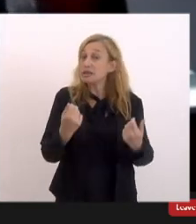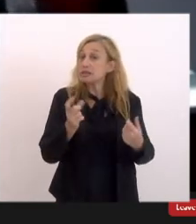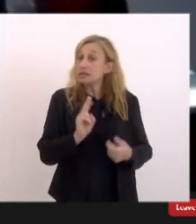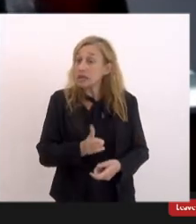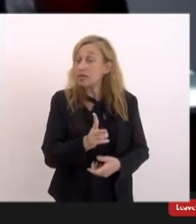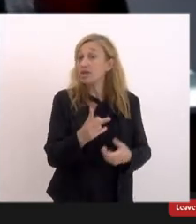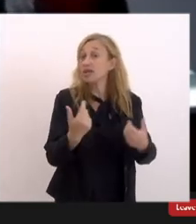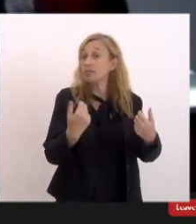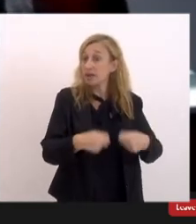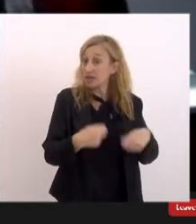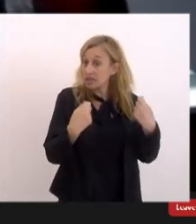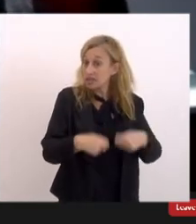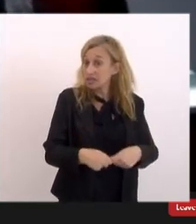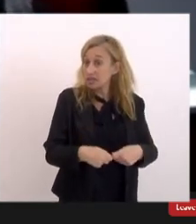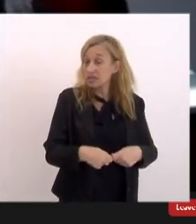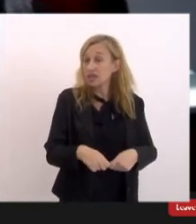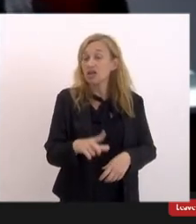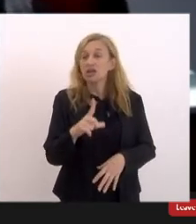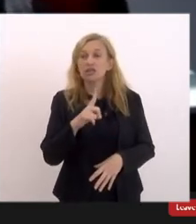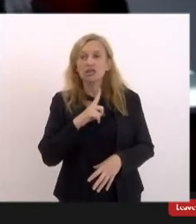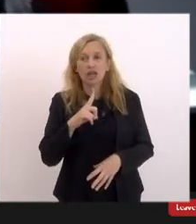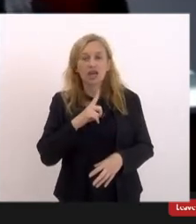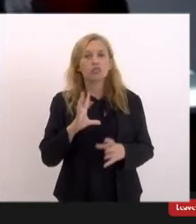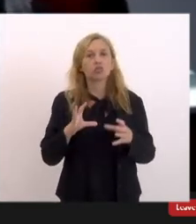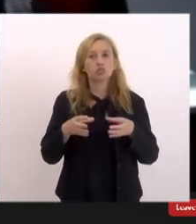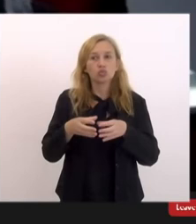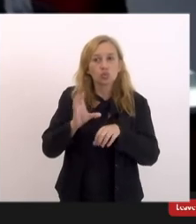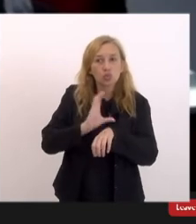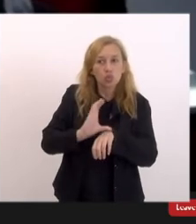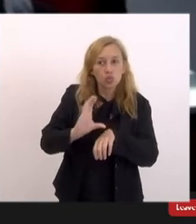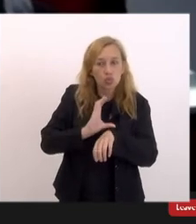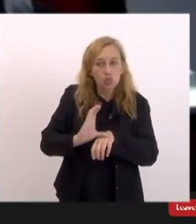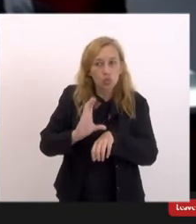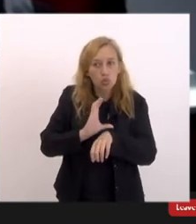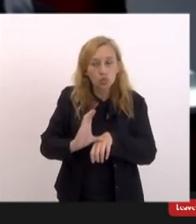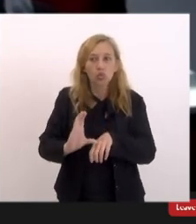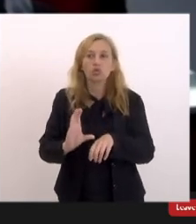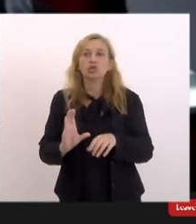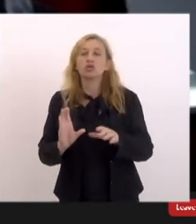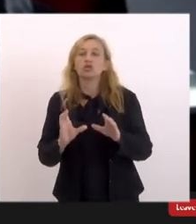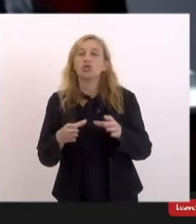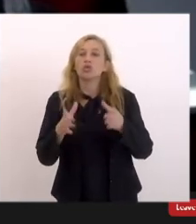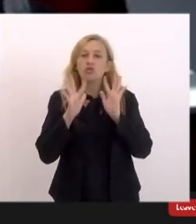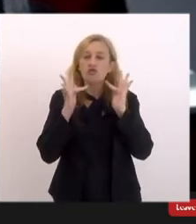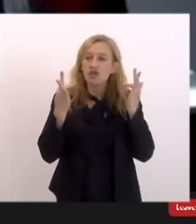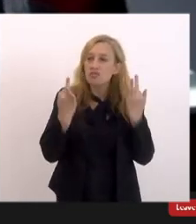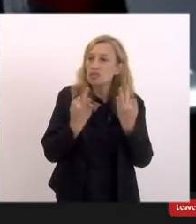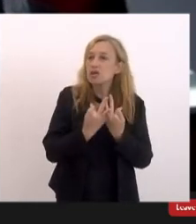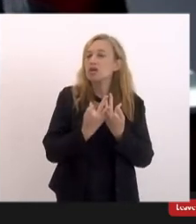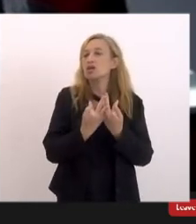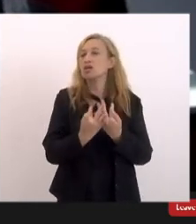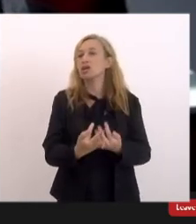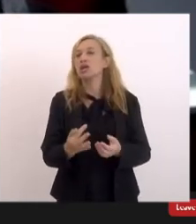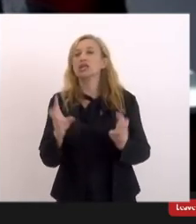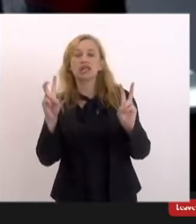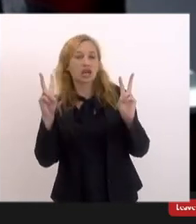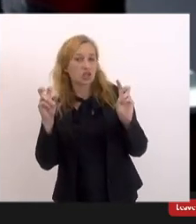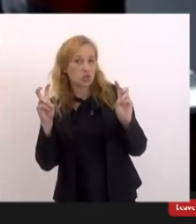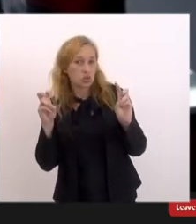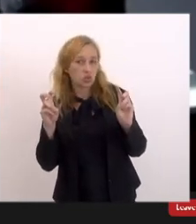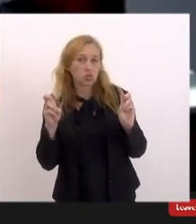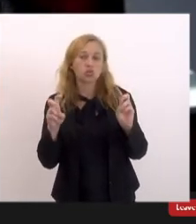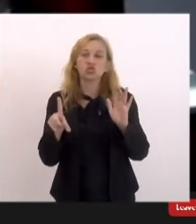demanda, nós temos um fluxo, né? As famílias, né? Até porque tem questões